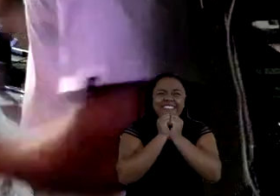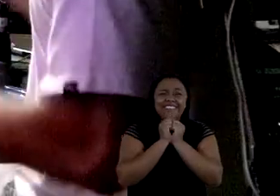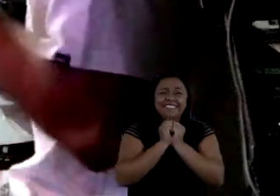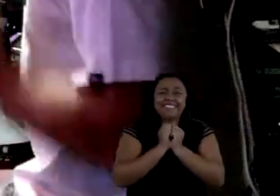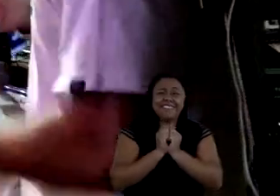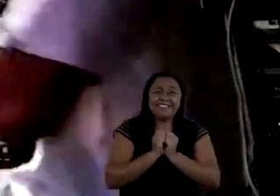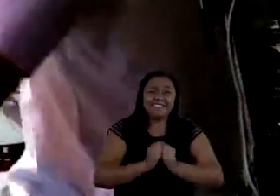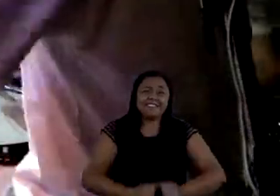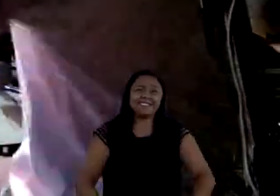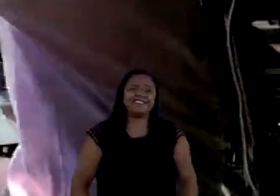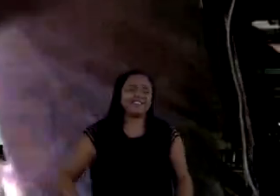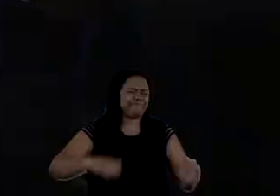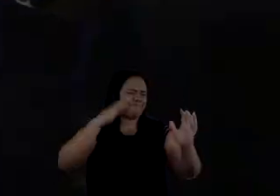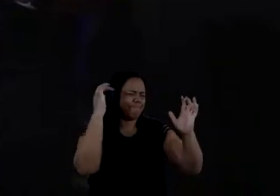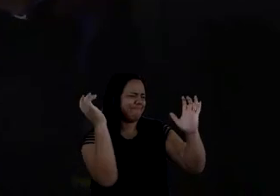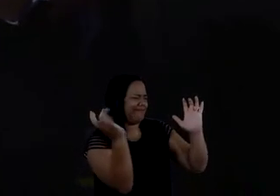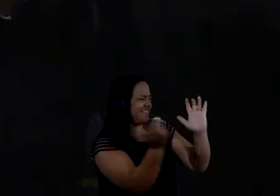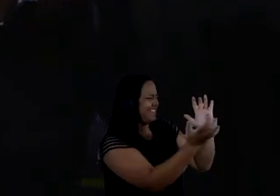irei.